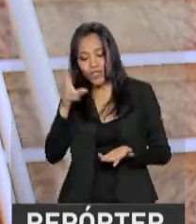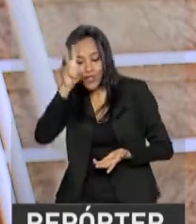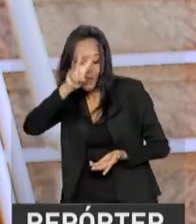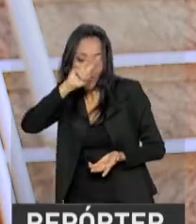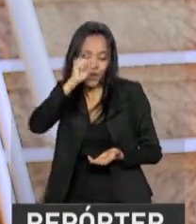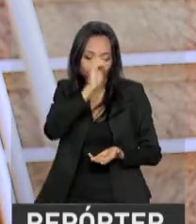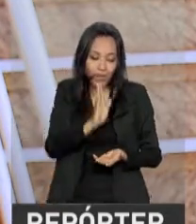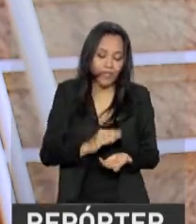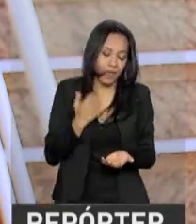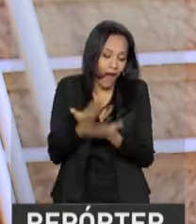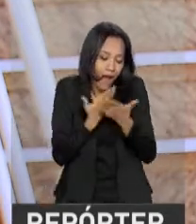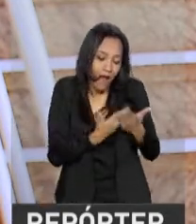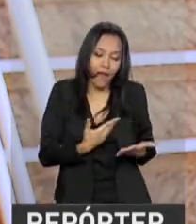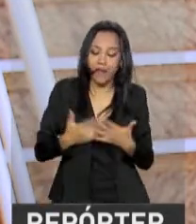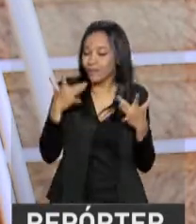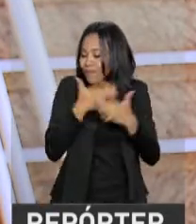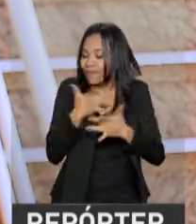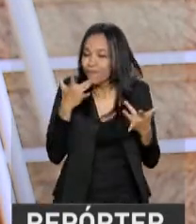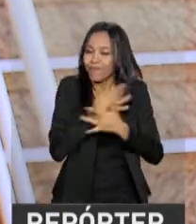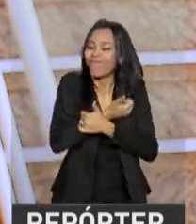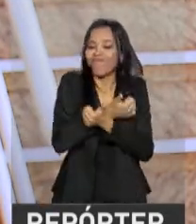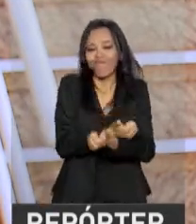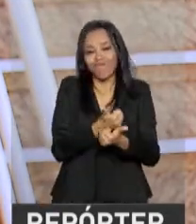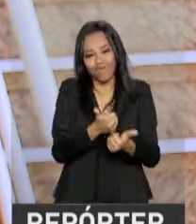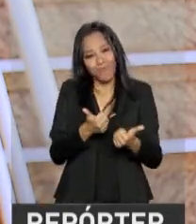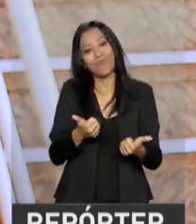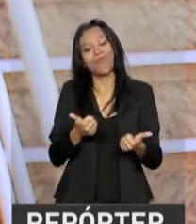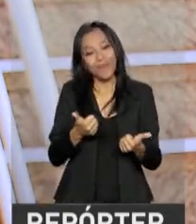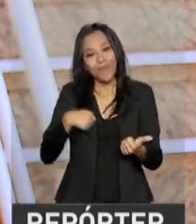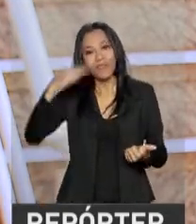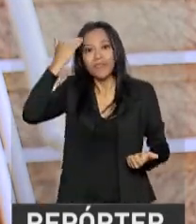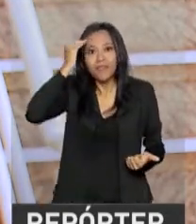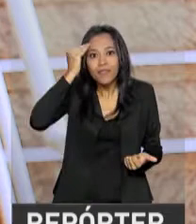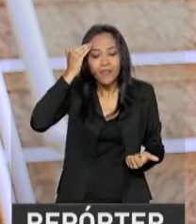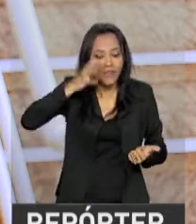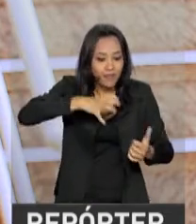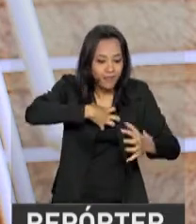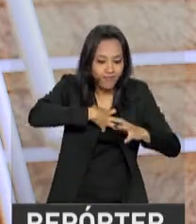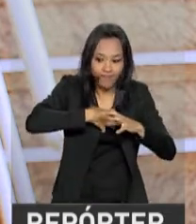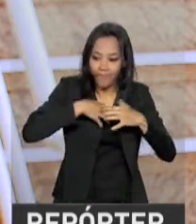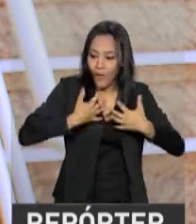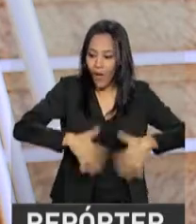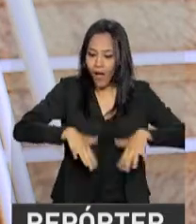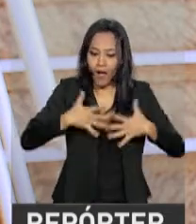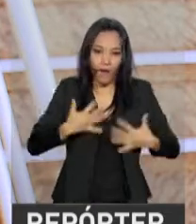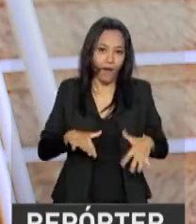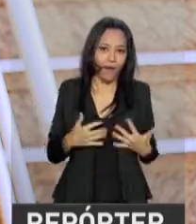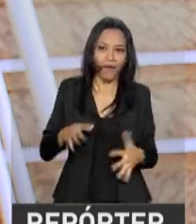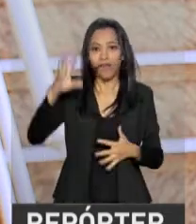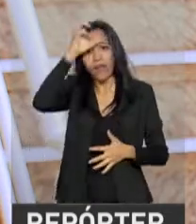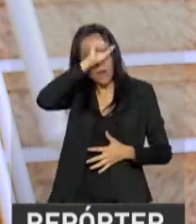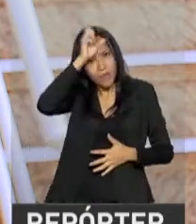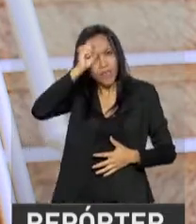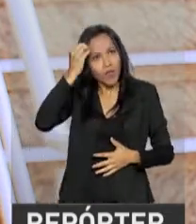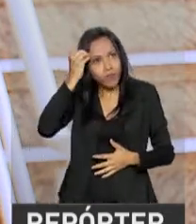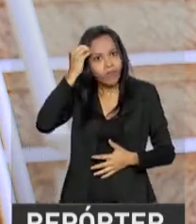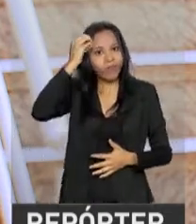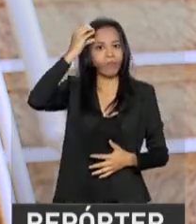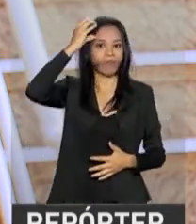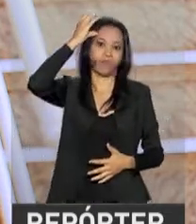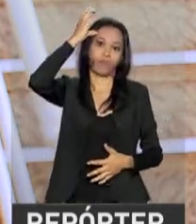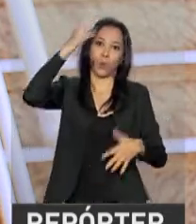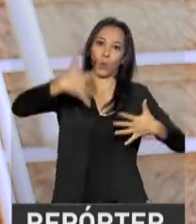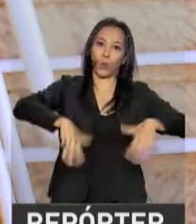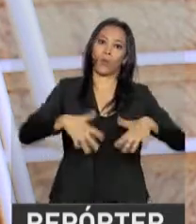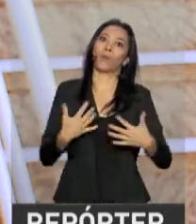política internacional, são coisas muito interessantes, então você acaba também se envolvendo e evoluindo intelectualmente, é um agregado intelectual